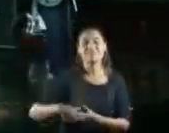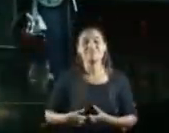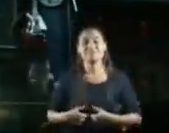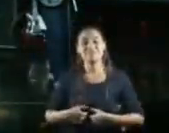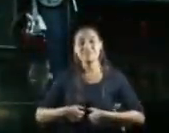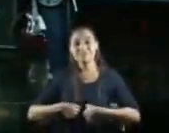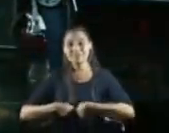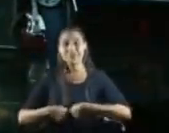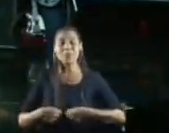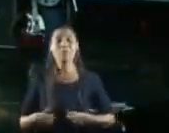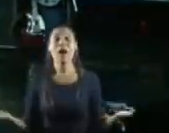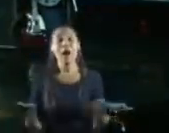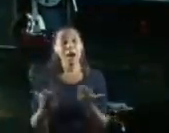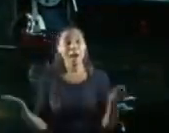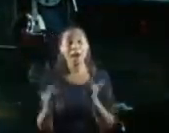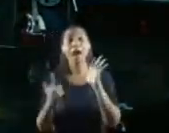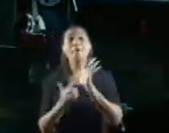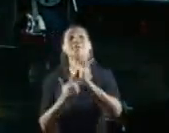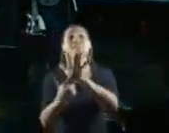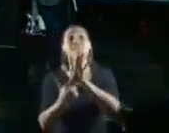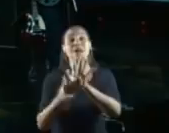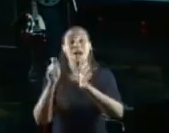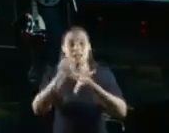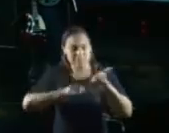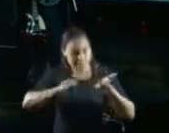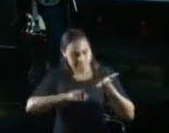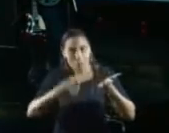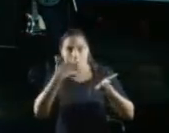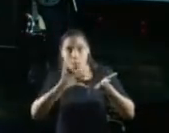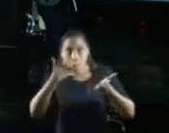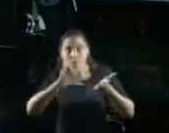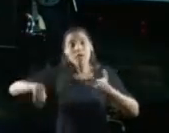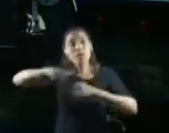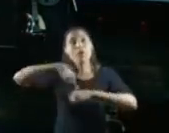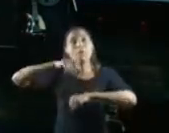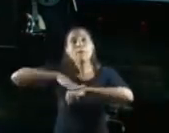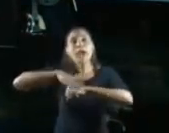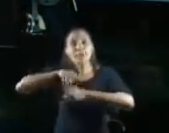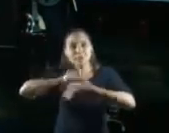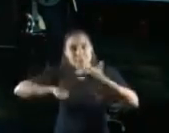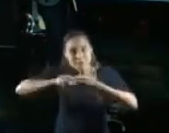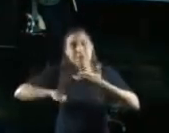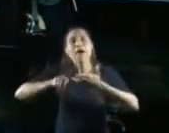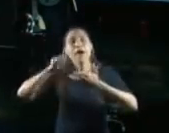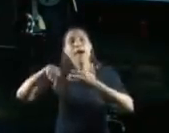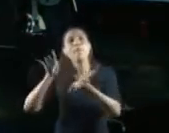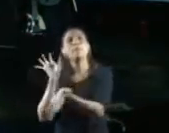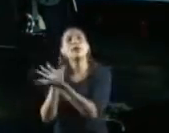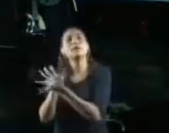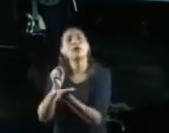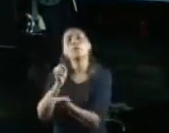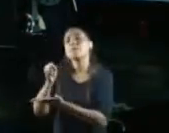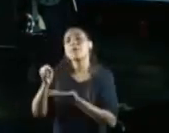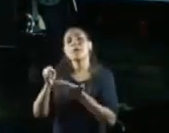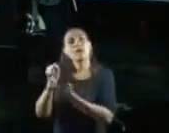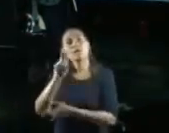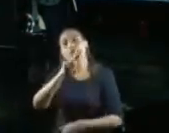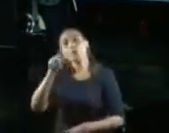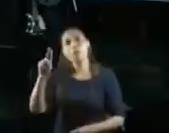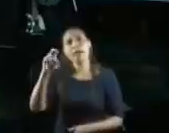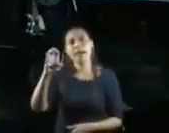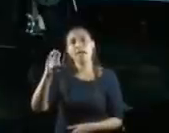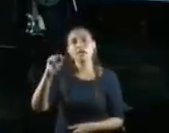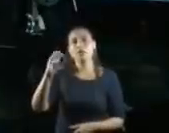Vamos apresentar agora uma versão que nós fizemos de um clássico de uma banda basca que se chama